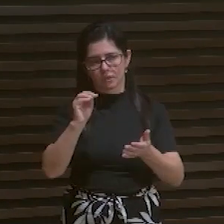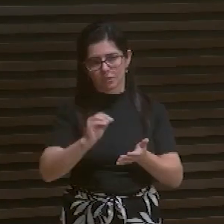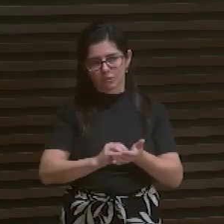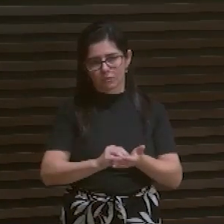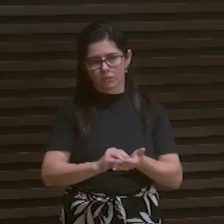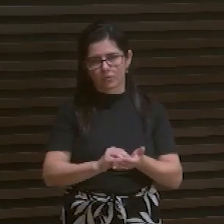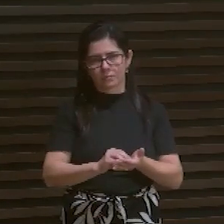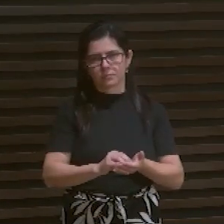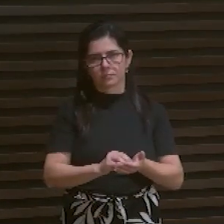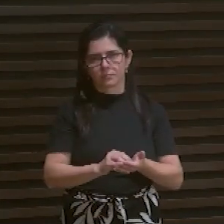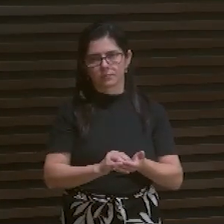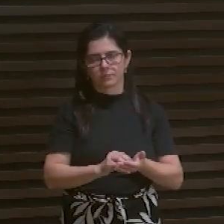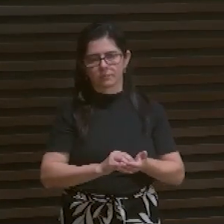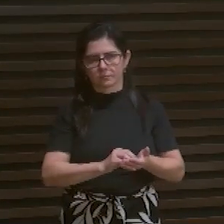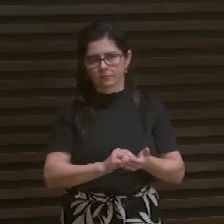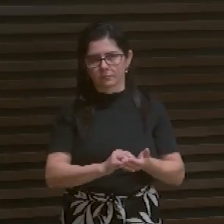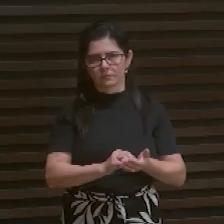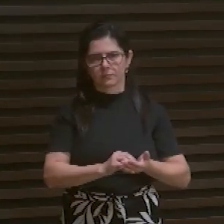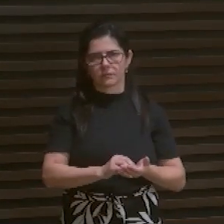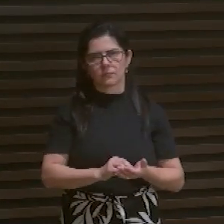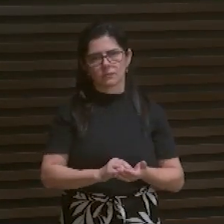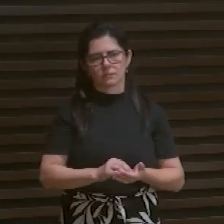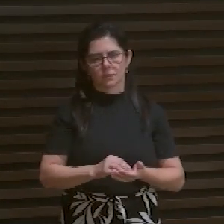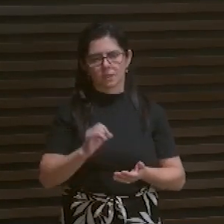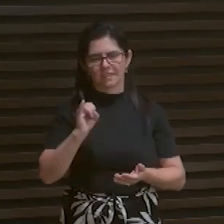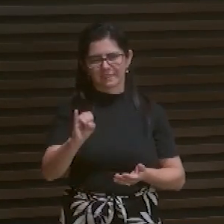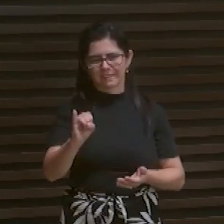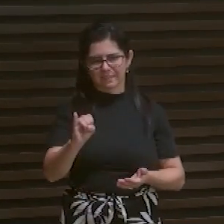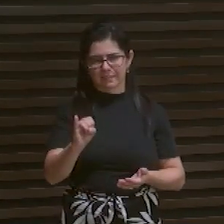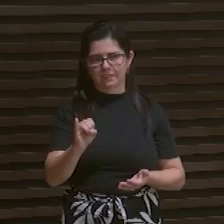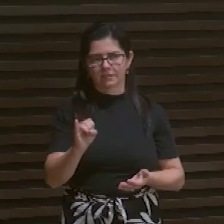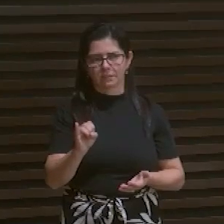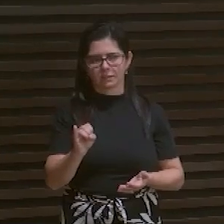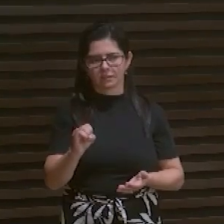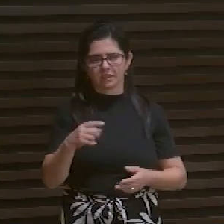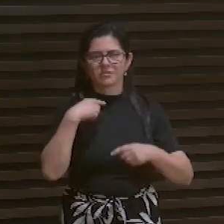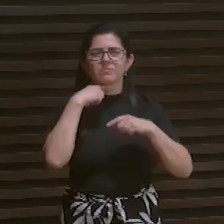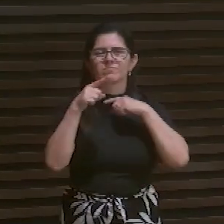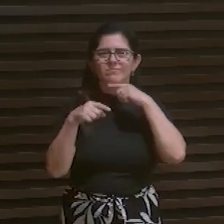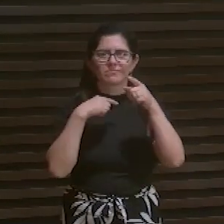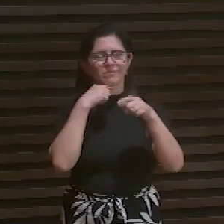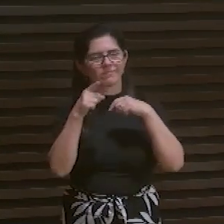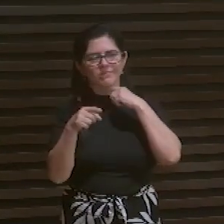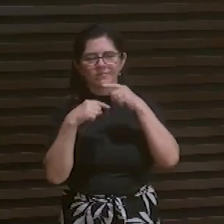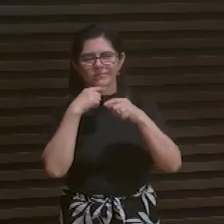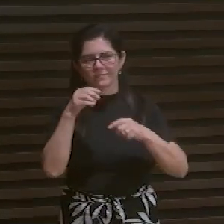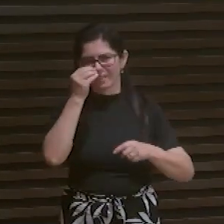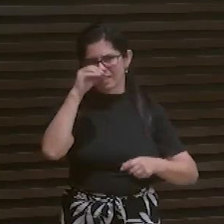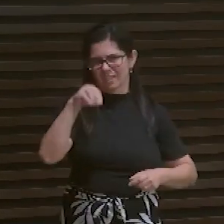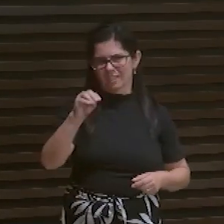lá, e quando a gente questiona isso de forma a denegrir, a rejeitar, a